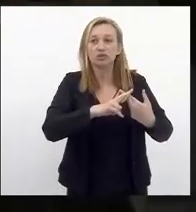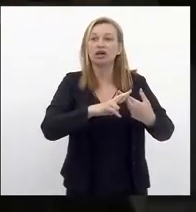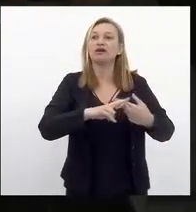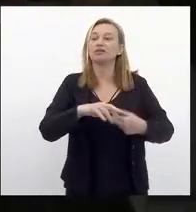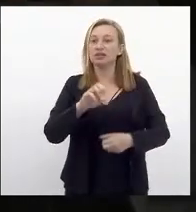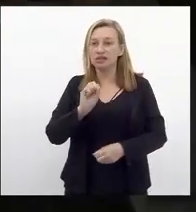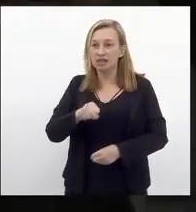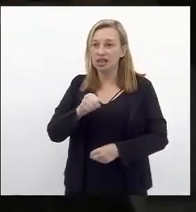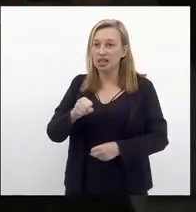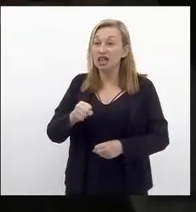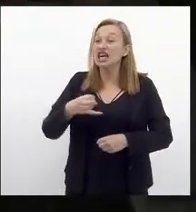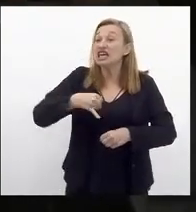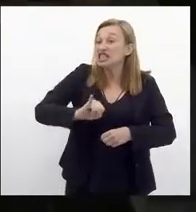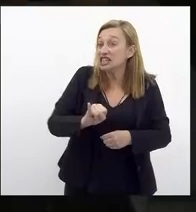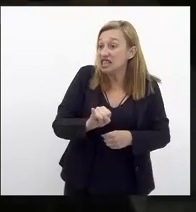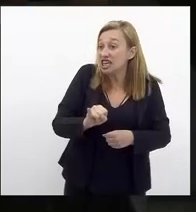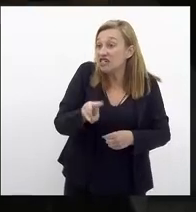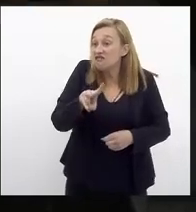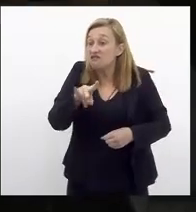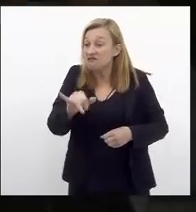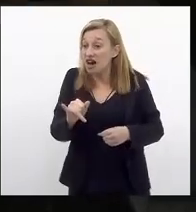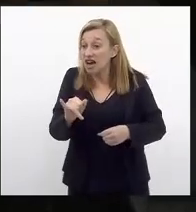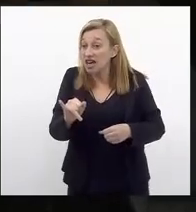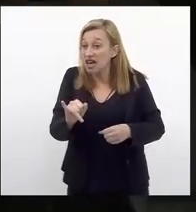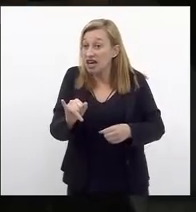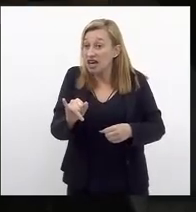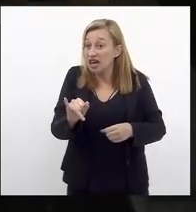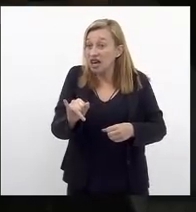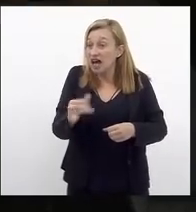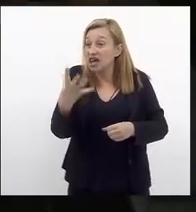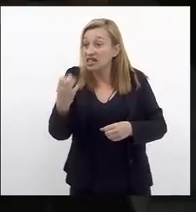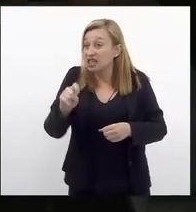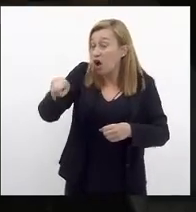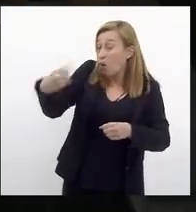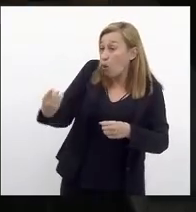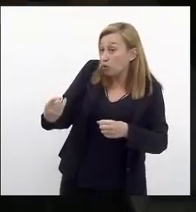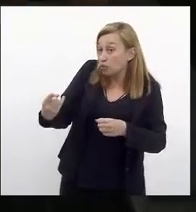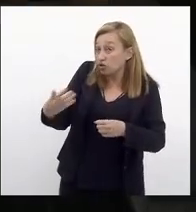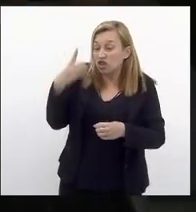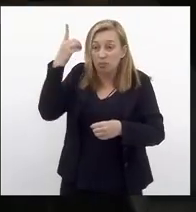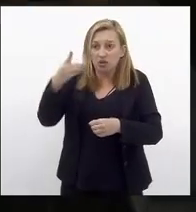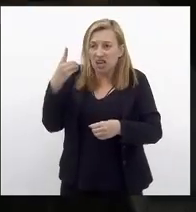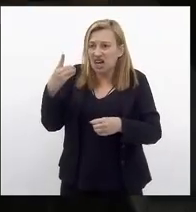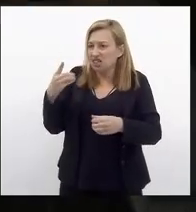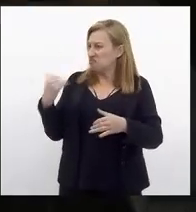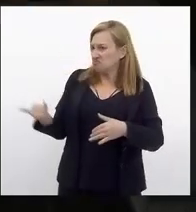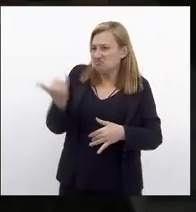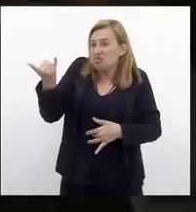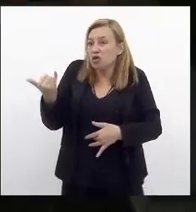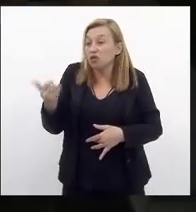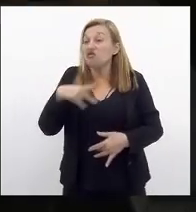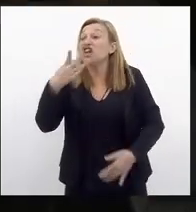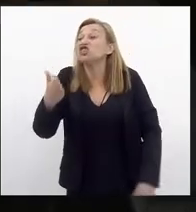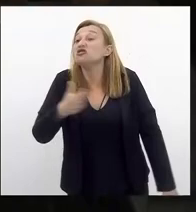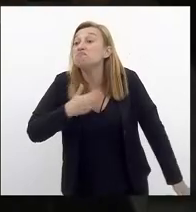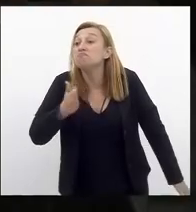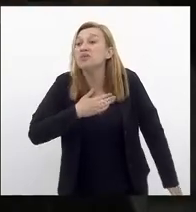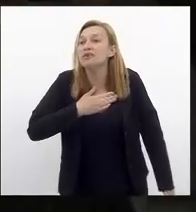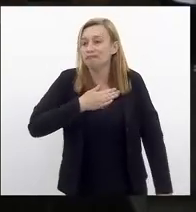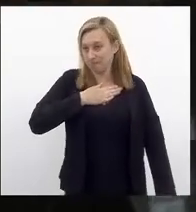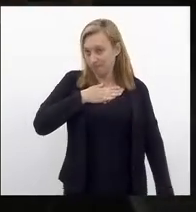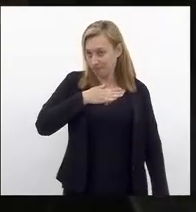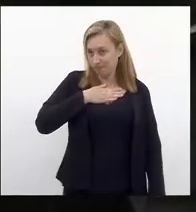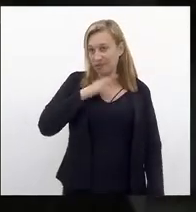senhora carapuça vai servir para demais pouco me importa estou falando da deputada Ana passo